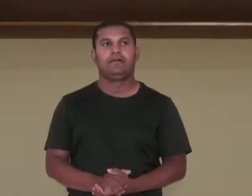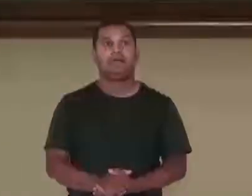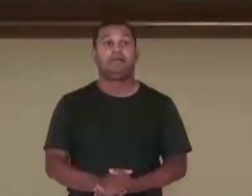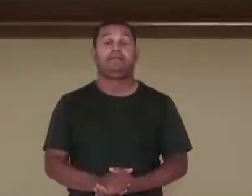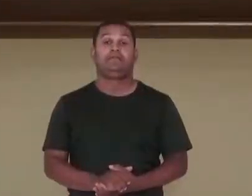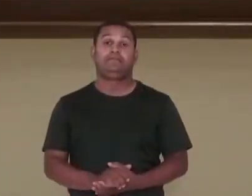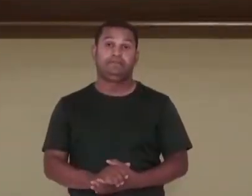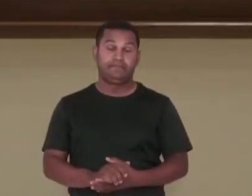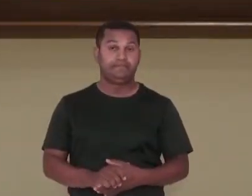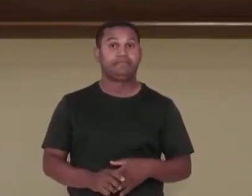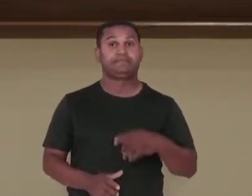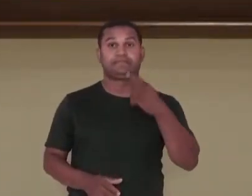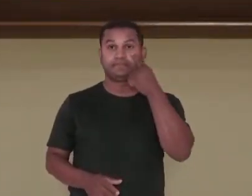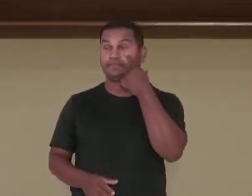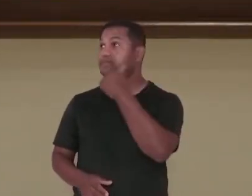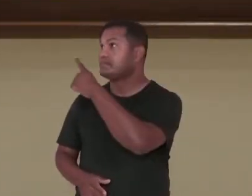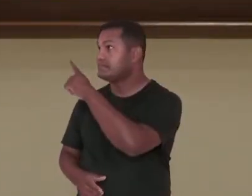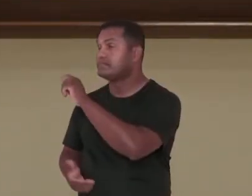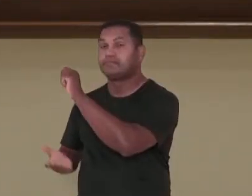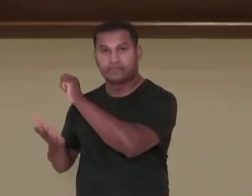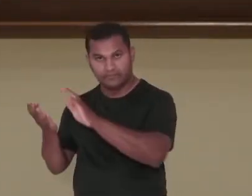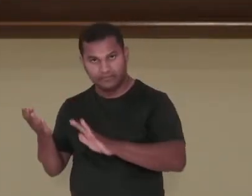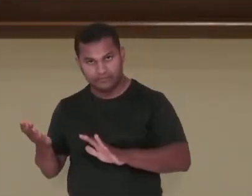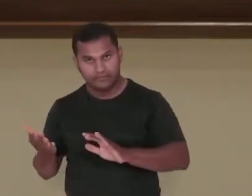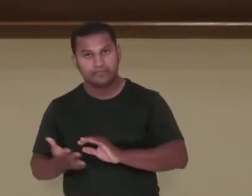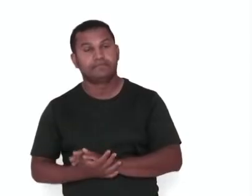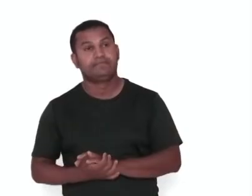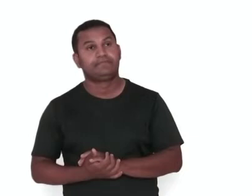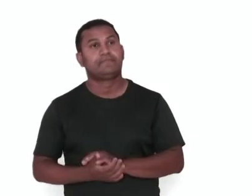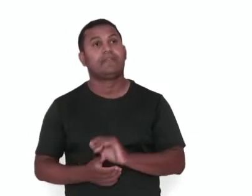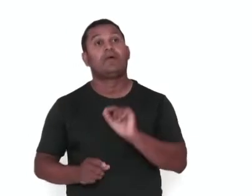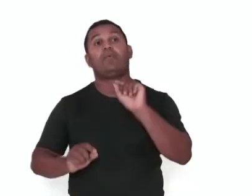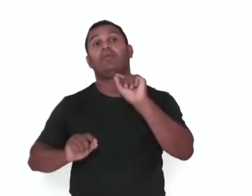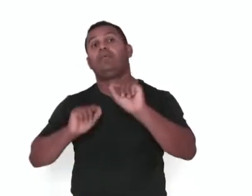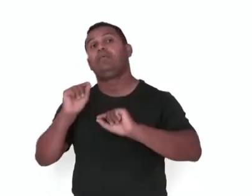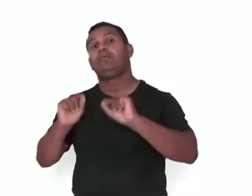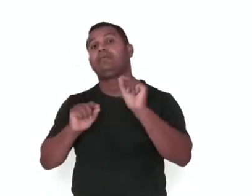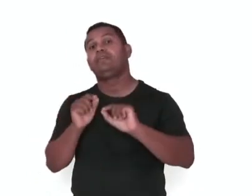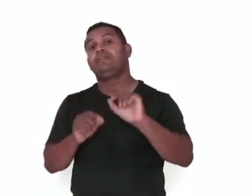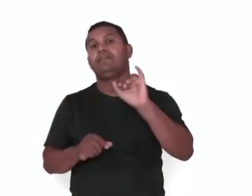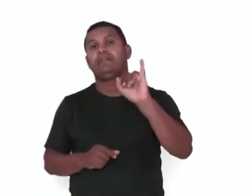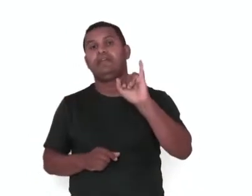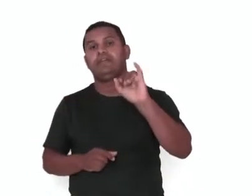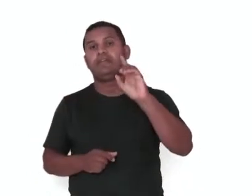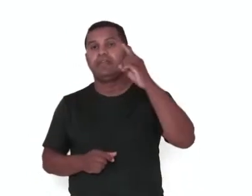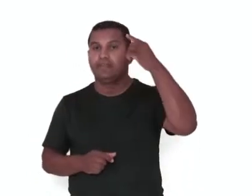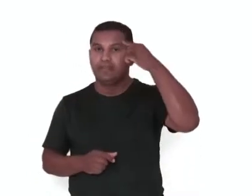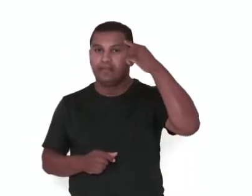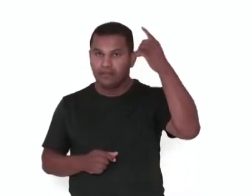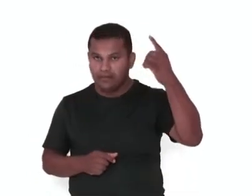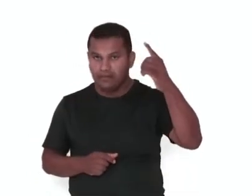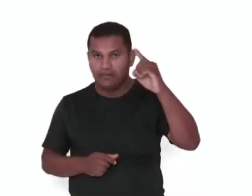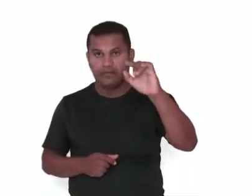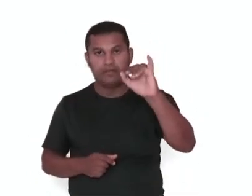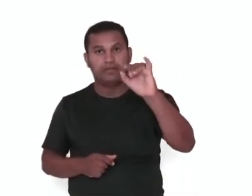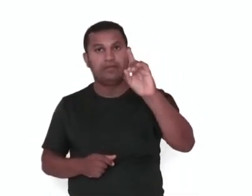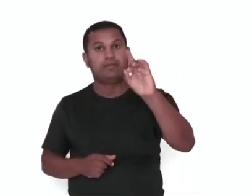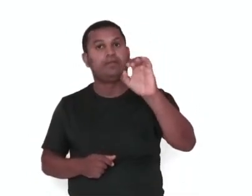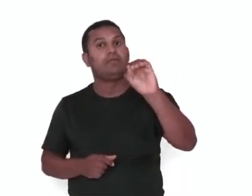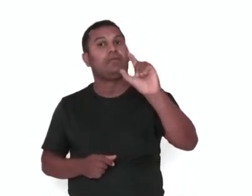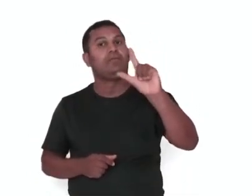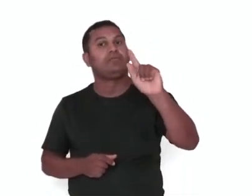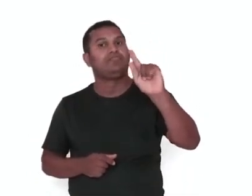Bom, vamos dar uma olhada nessa atividade. Olha só, que ideologias trazidas pelos imigrantes europeus